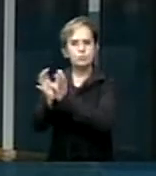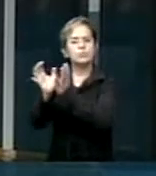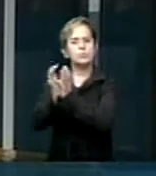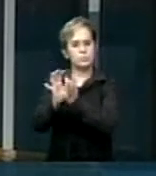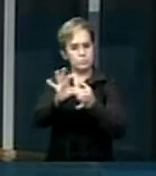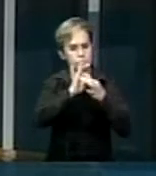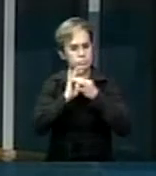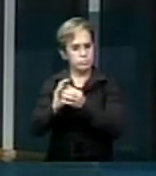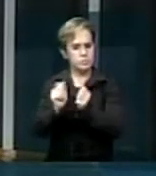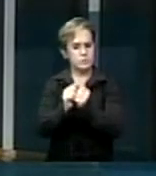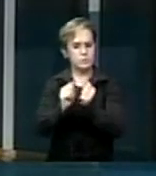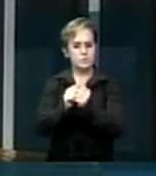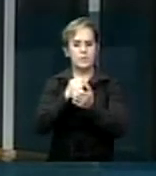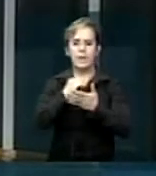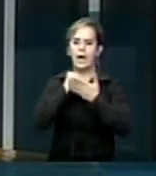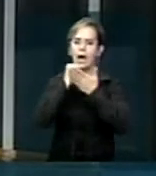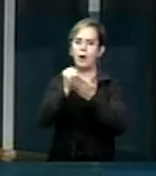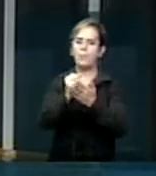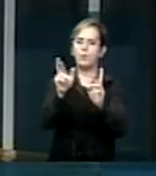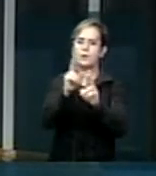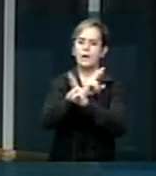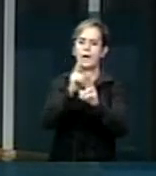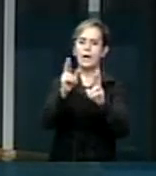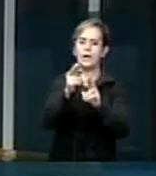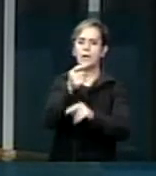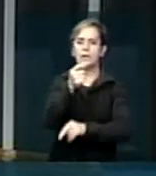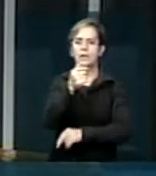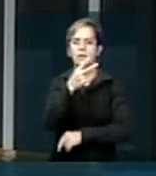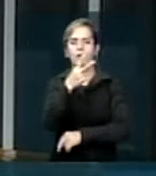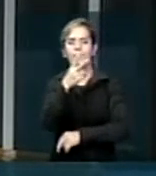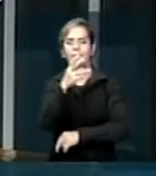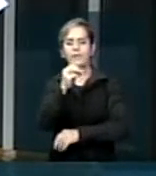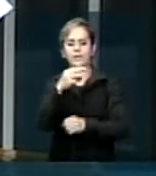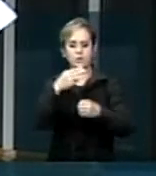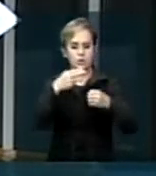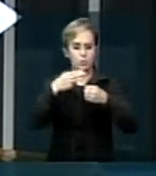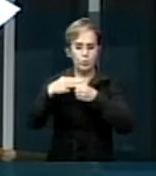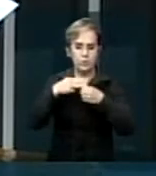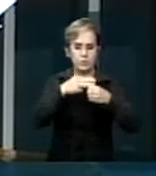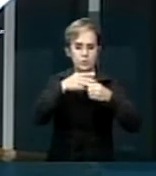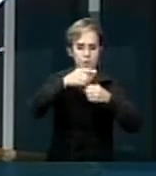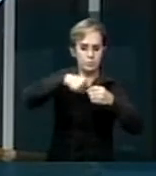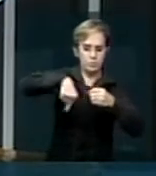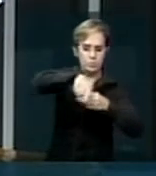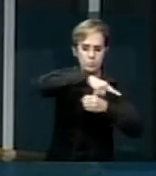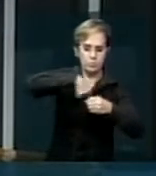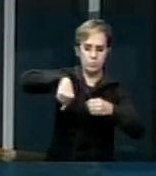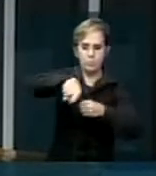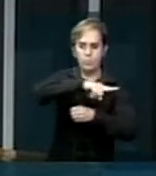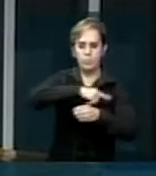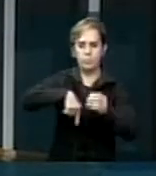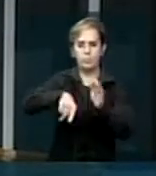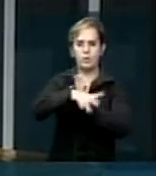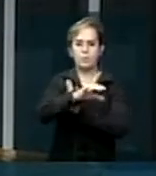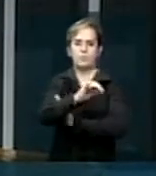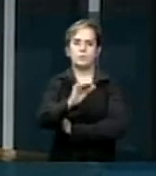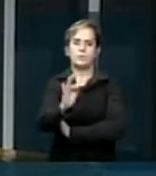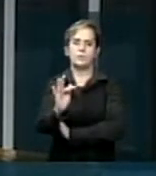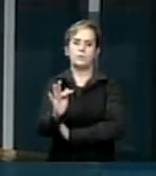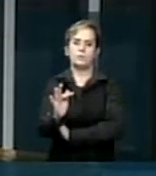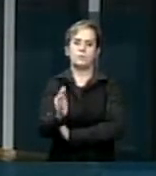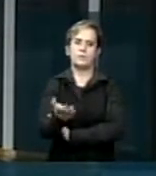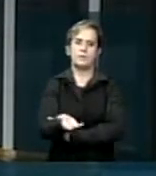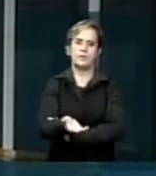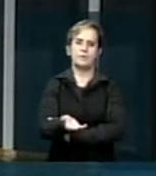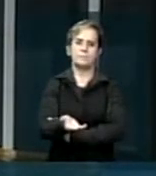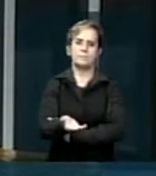principal objetivo de apoiar a rede de quase 20 municípios que giram em torno da capital do Brasil.